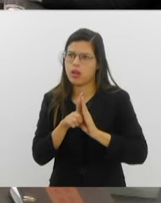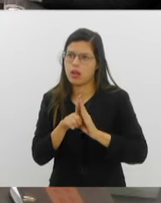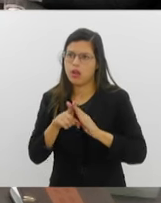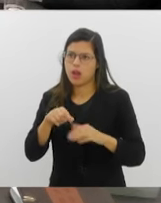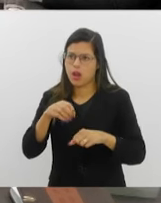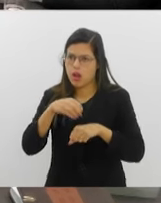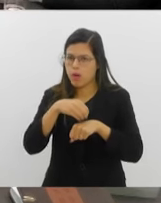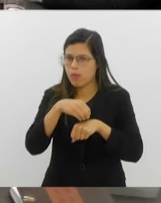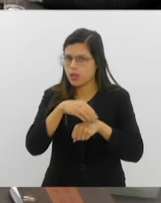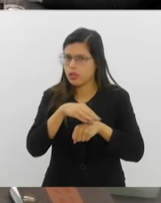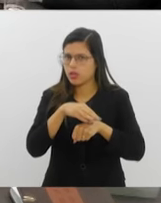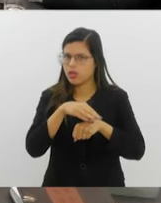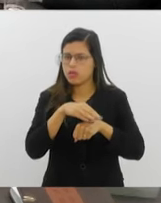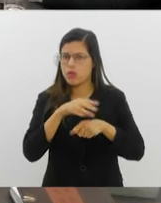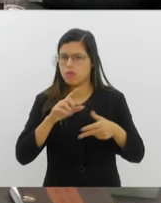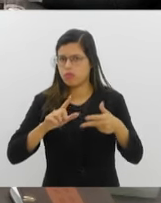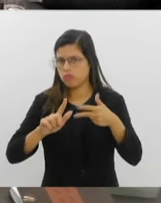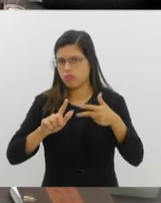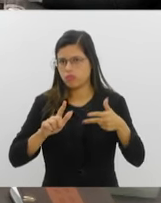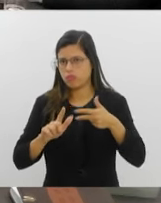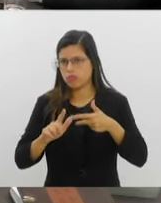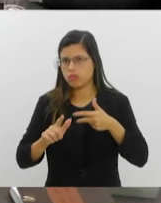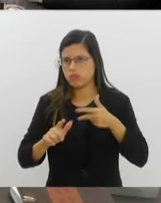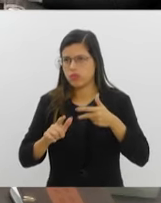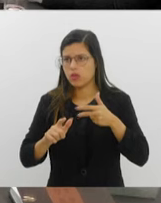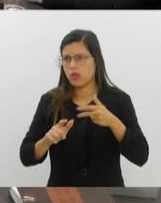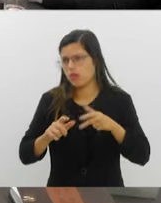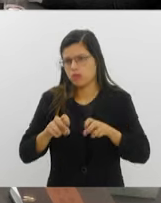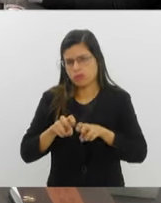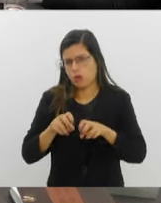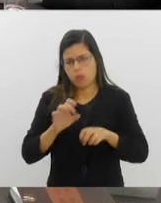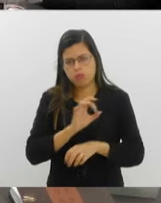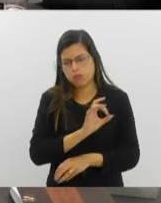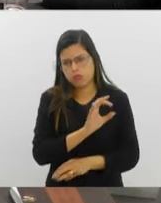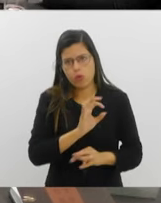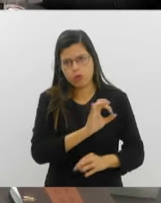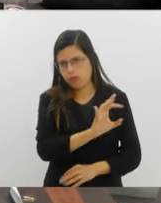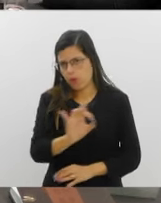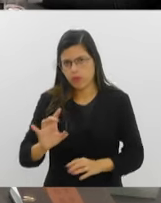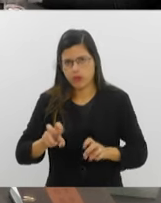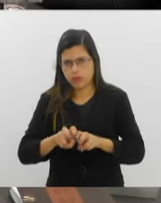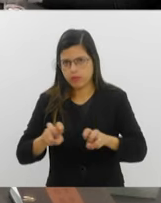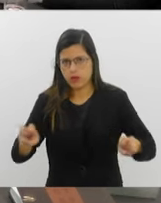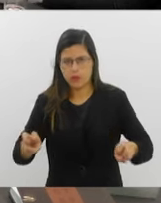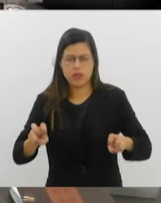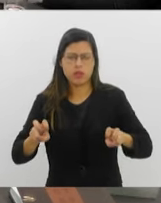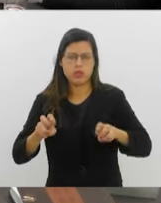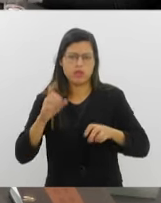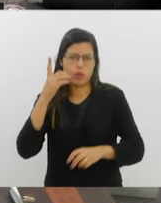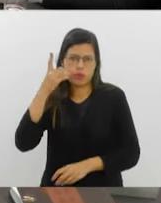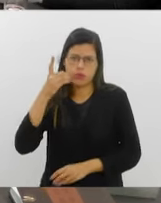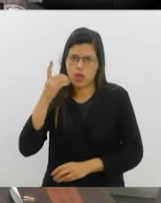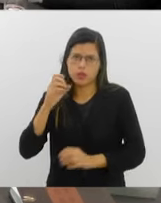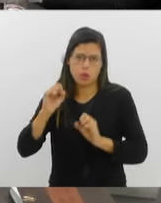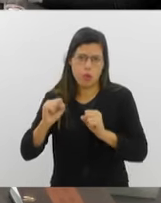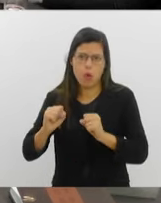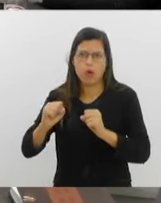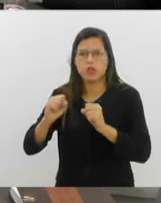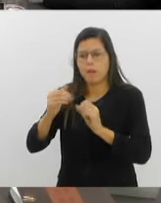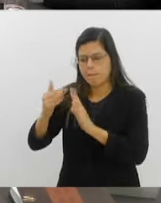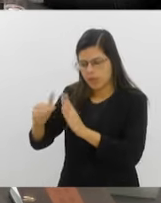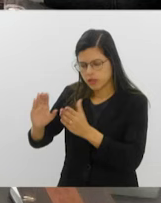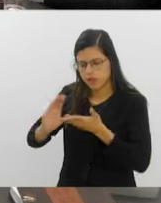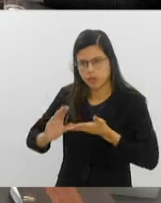É uma indicação da forma como um fiz. Um ofício de um gabinete de qualquer deputado. Submete ao Conselho, o Conselho coloca em pauta,